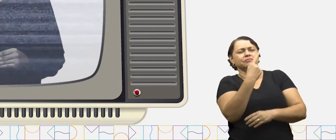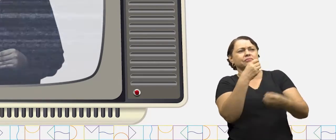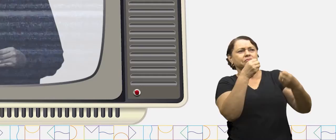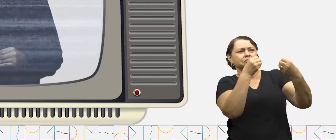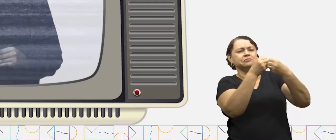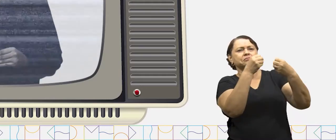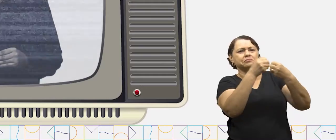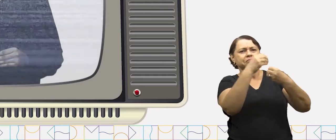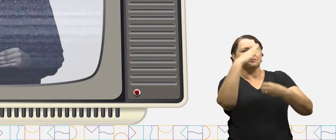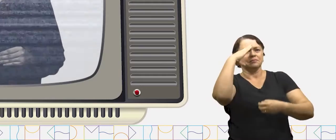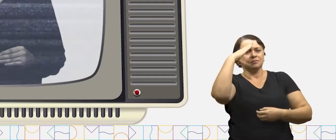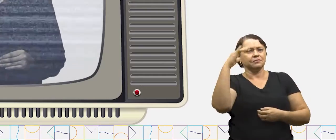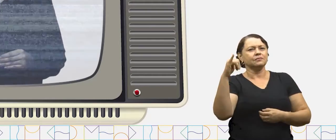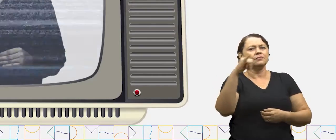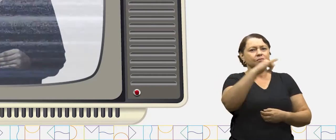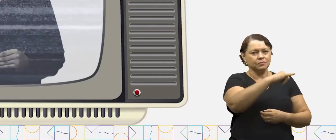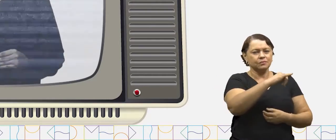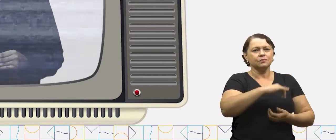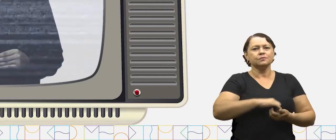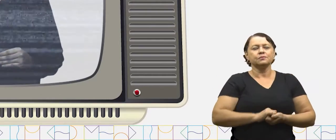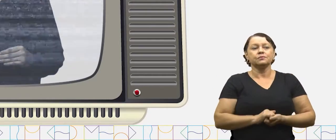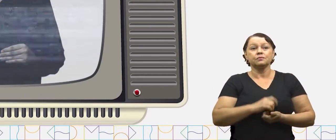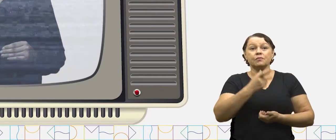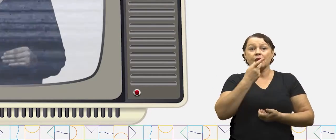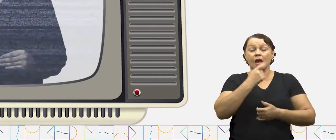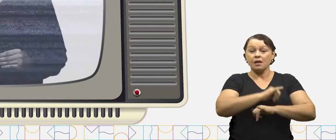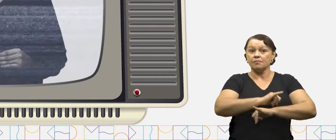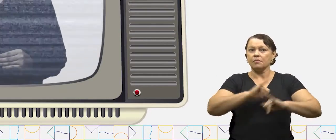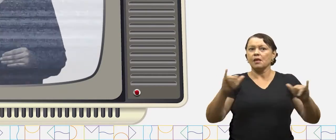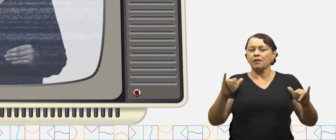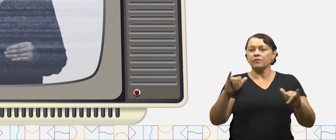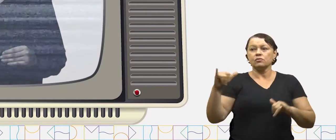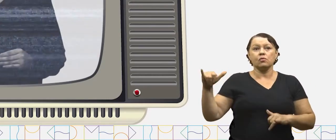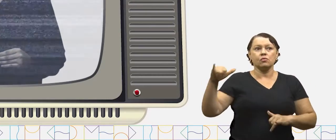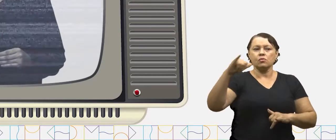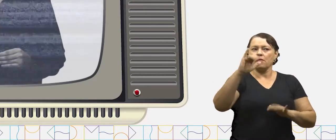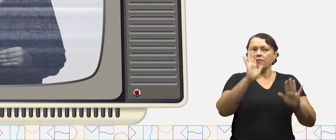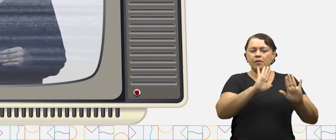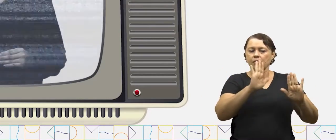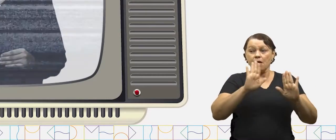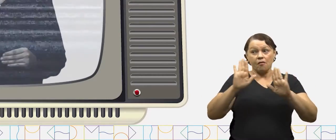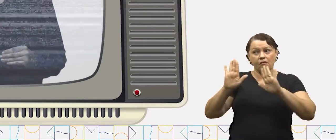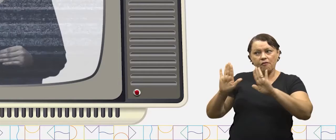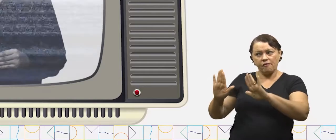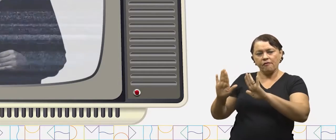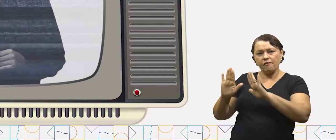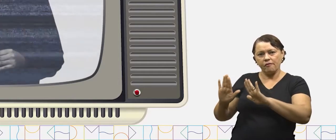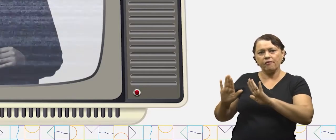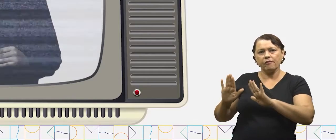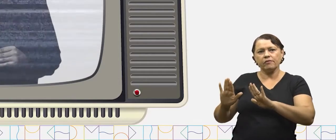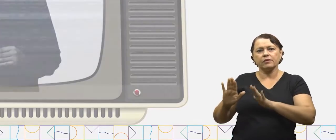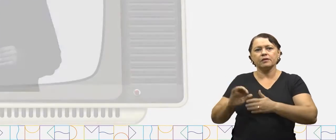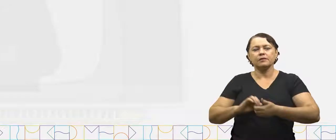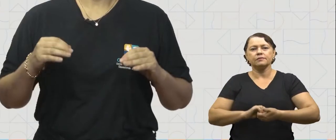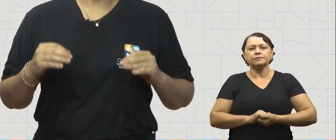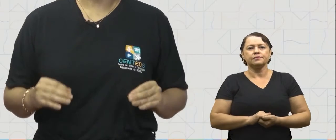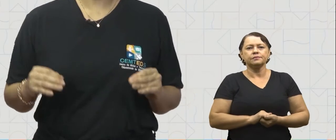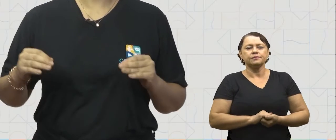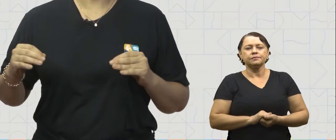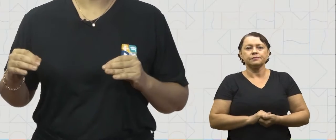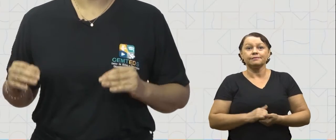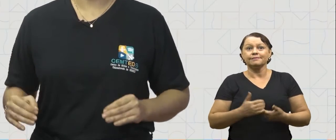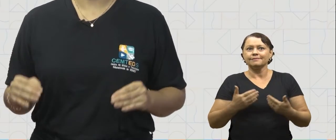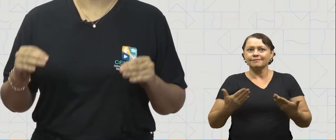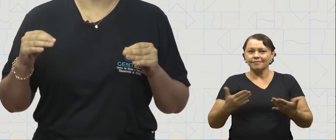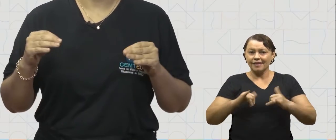daquele campo de pouso, desaconselhando os aviões que chegavam a Manaus a aterrissarem.